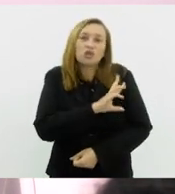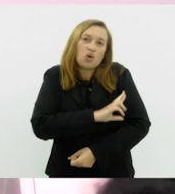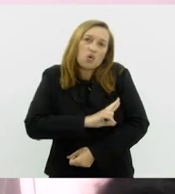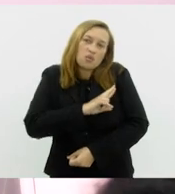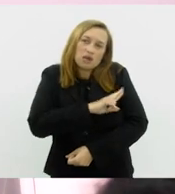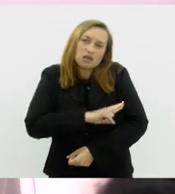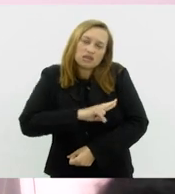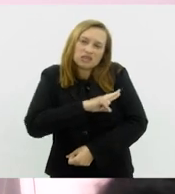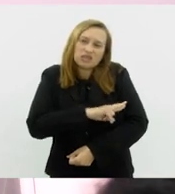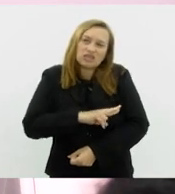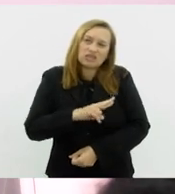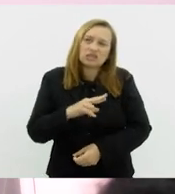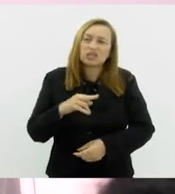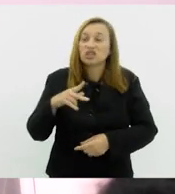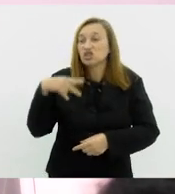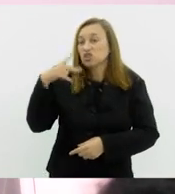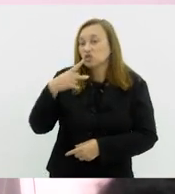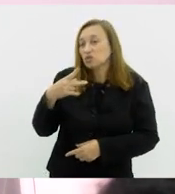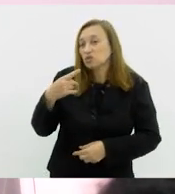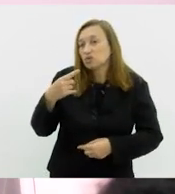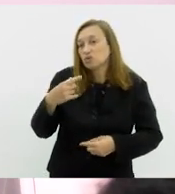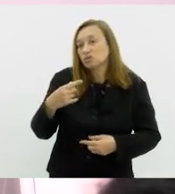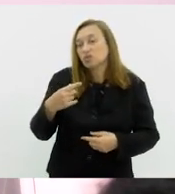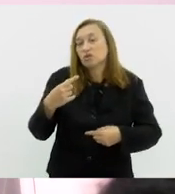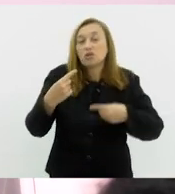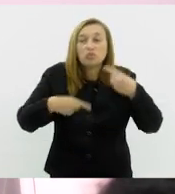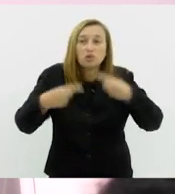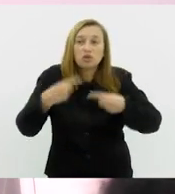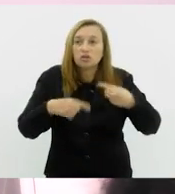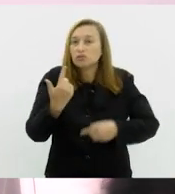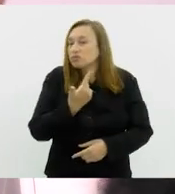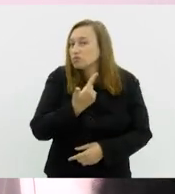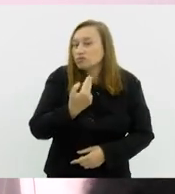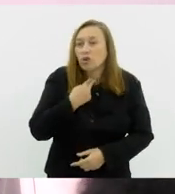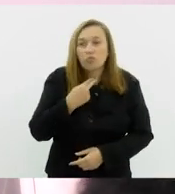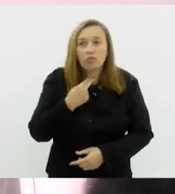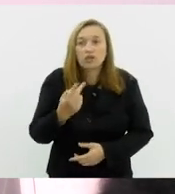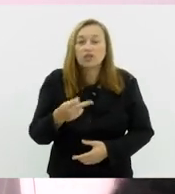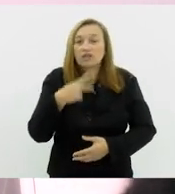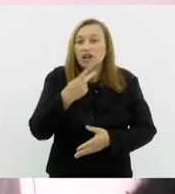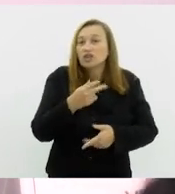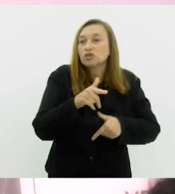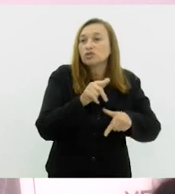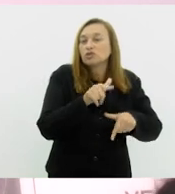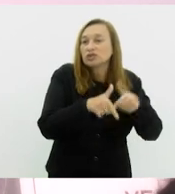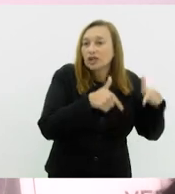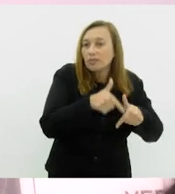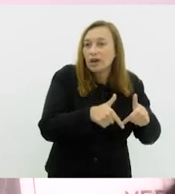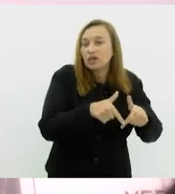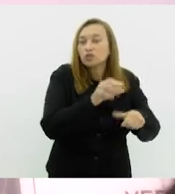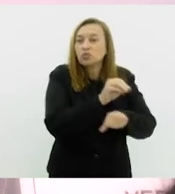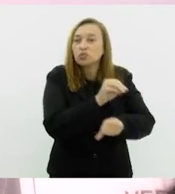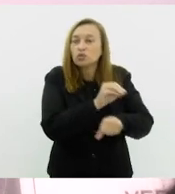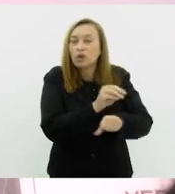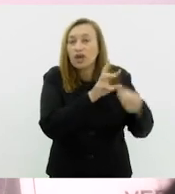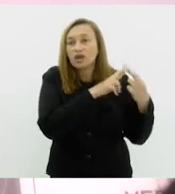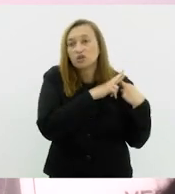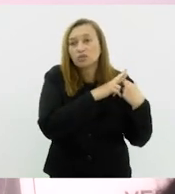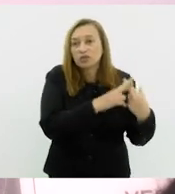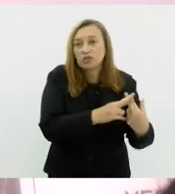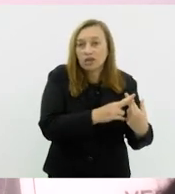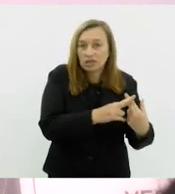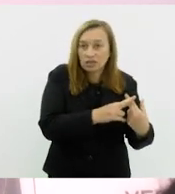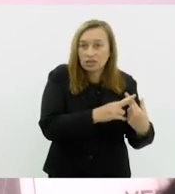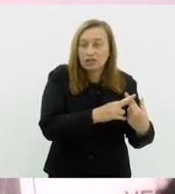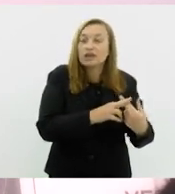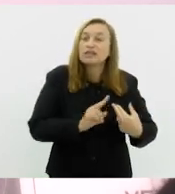até mesmo em discursos políticos, que não pode existir mais. A gente está falando de trabalho de cuidado sobre responsabilidades que sempre são